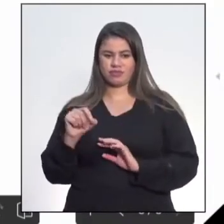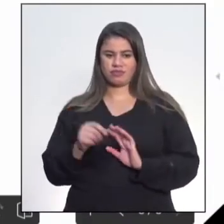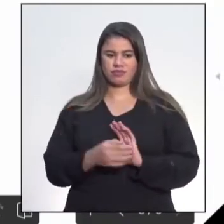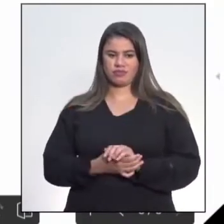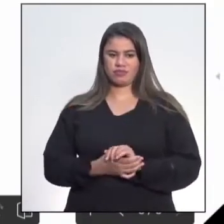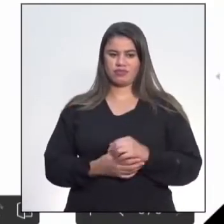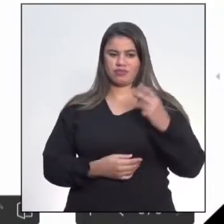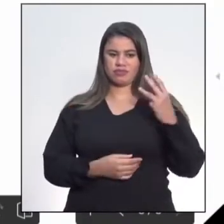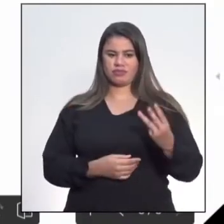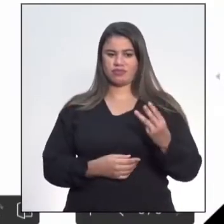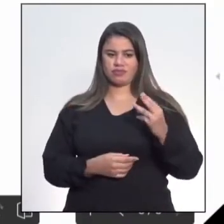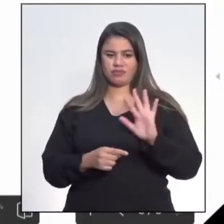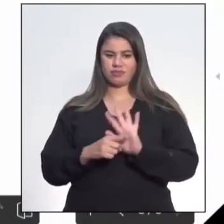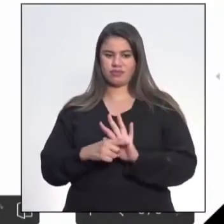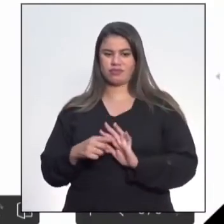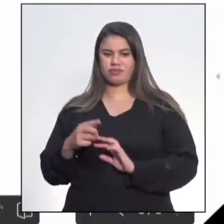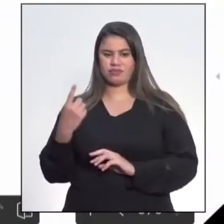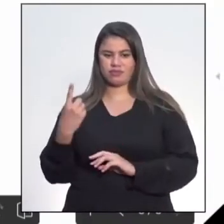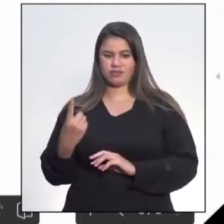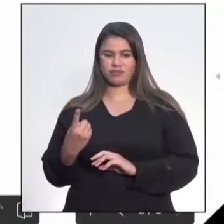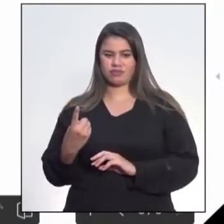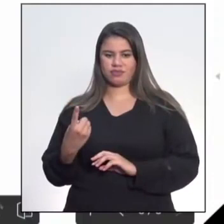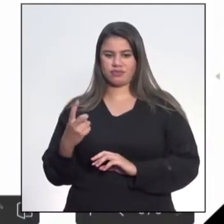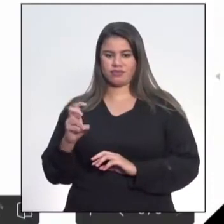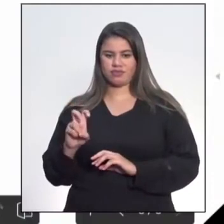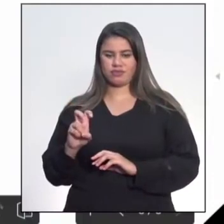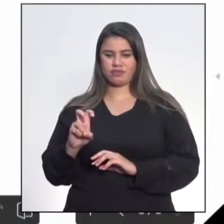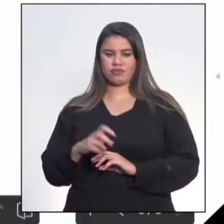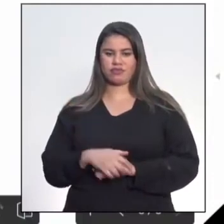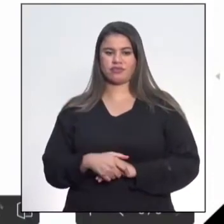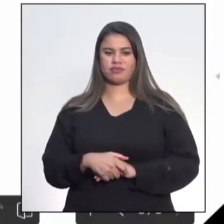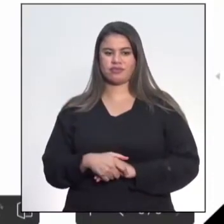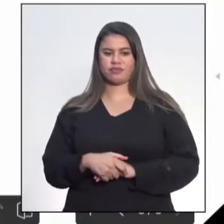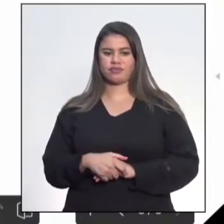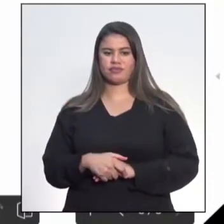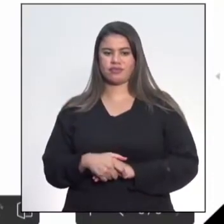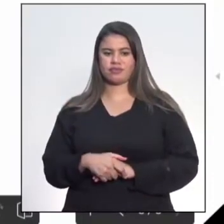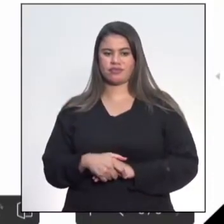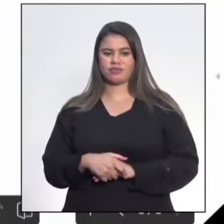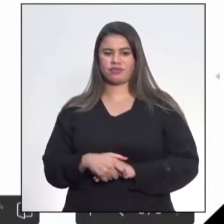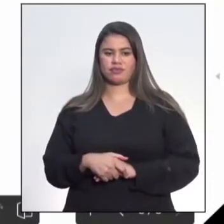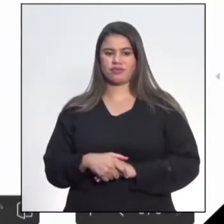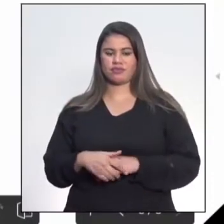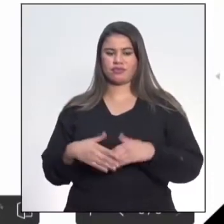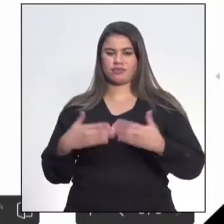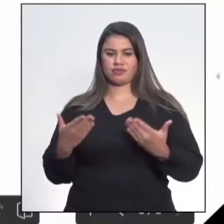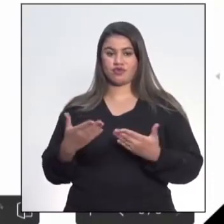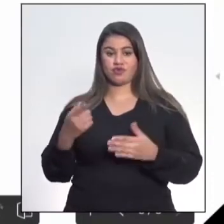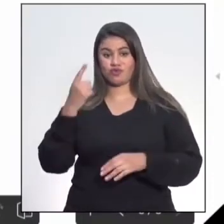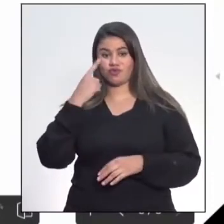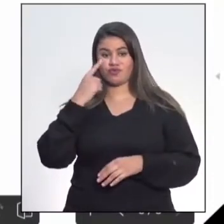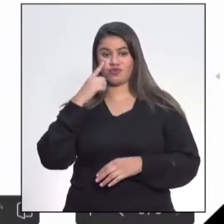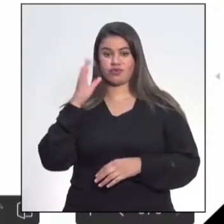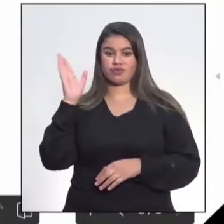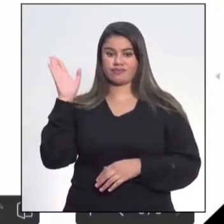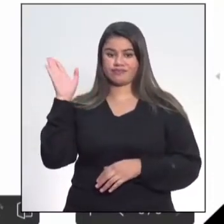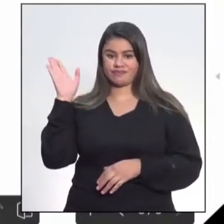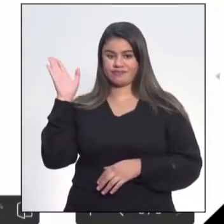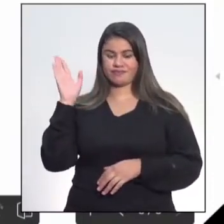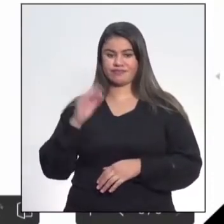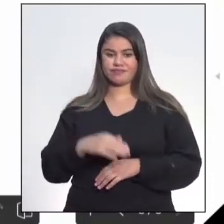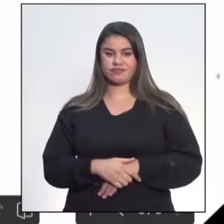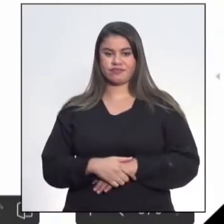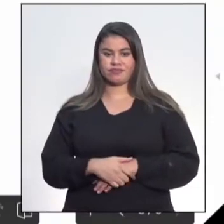-10 e 3 e -15. Sim? Formamos esses pares. Então, agora vamos representar isso lá no plano